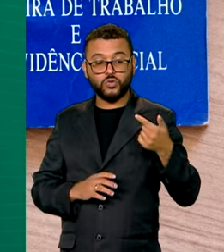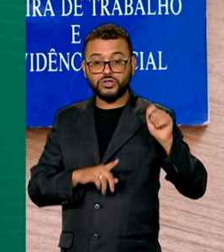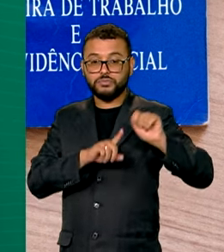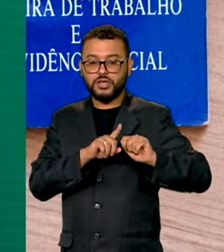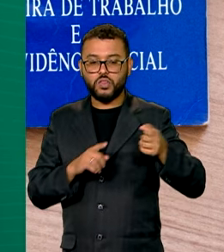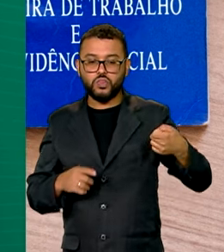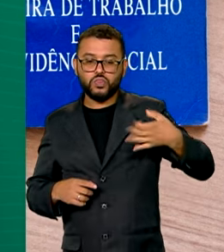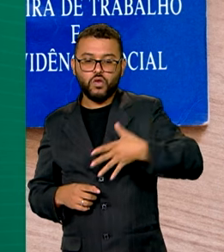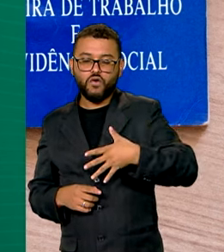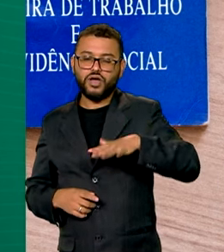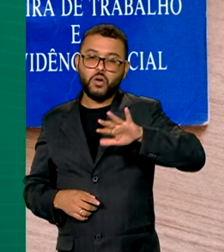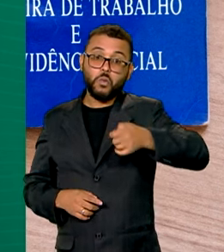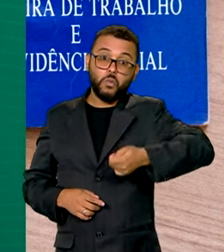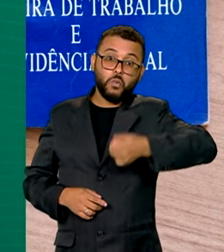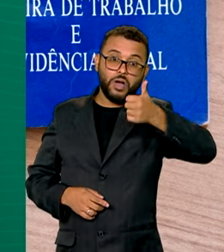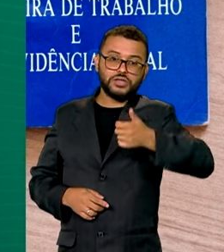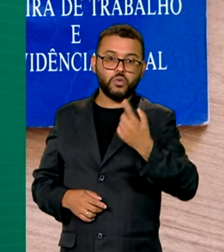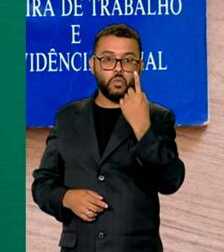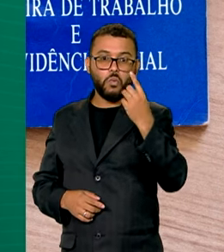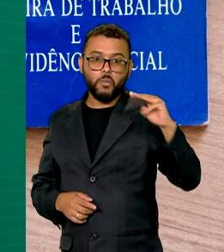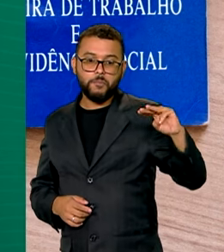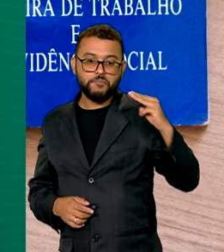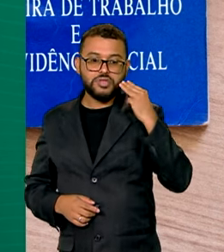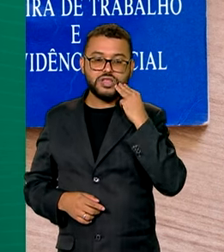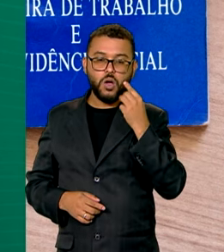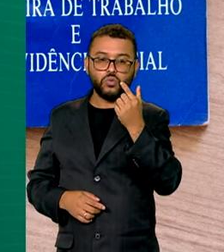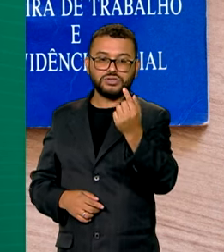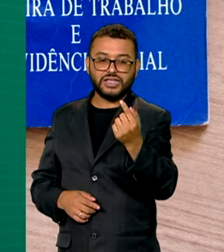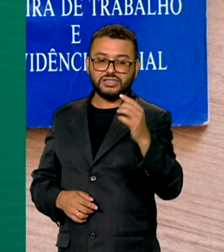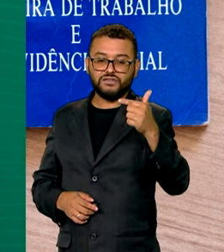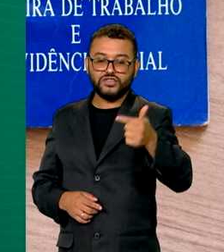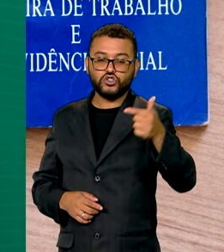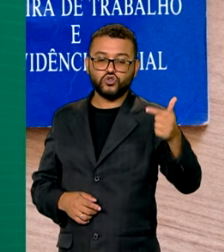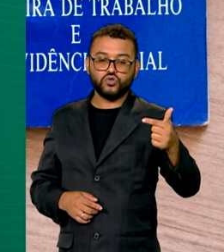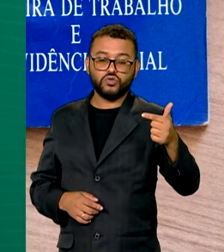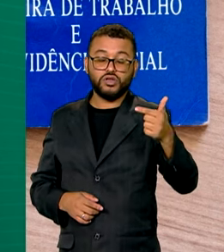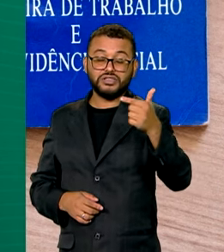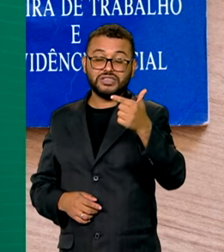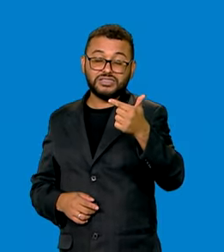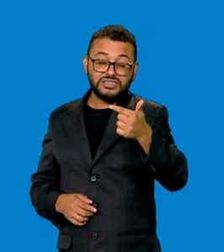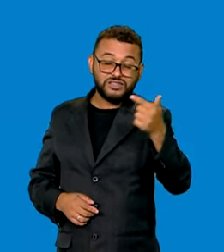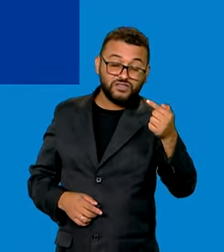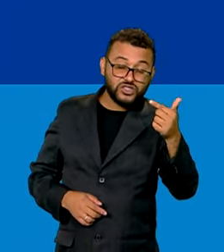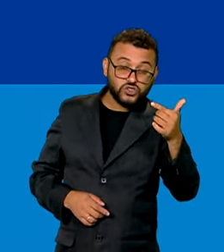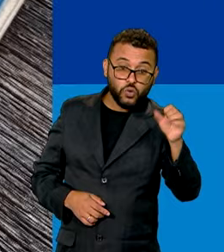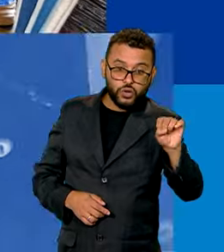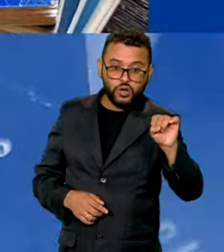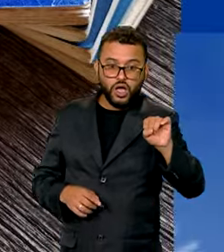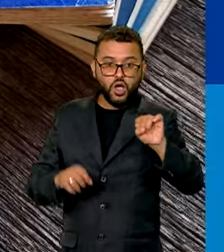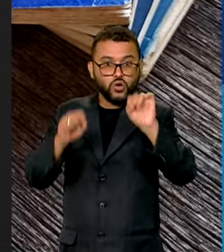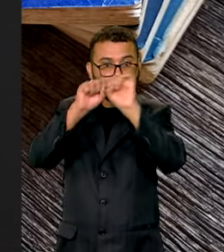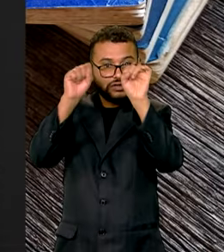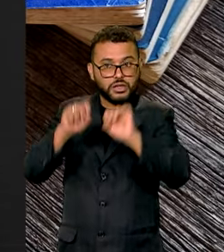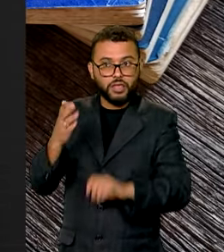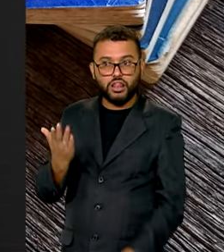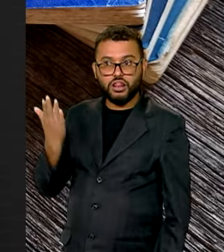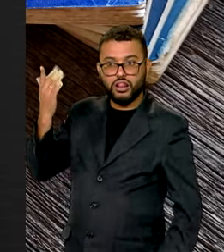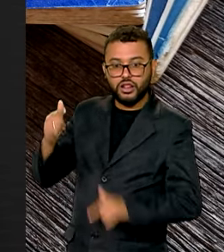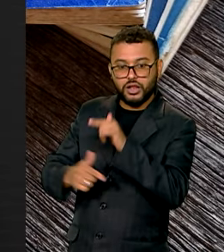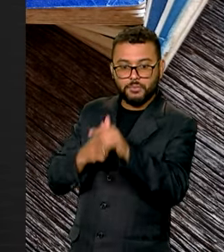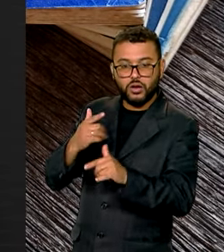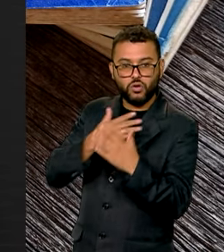novas vagas chega a quase 1 milhão 728 mil. O Cadastro Geral de